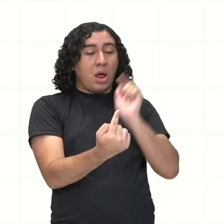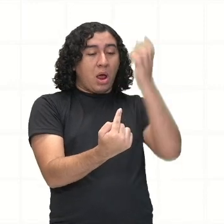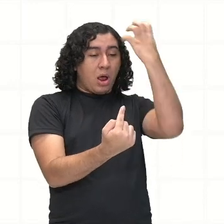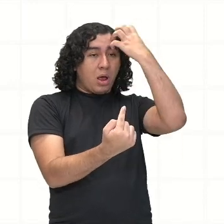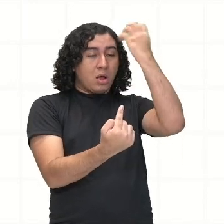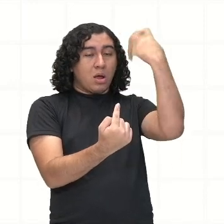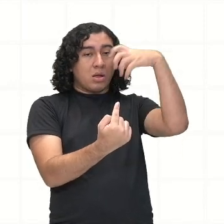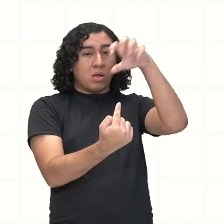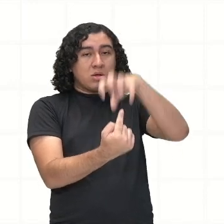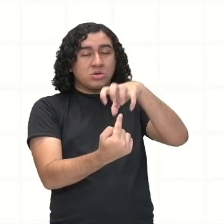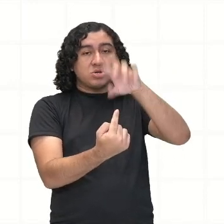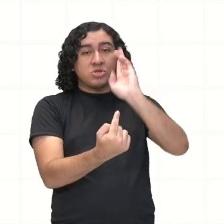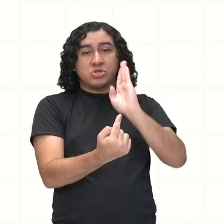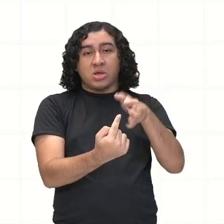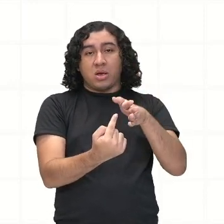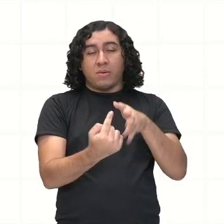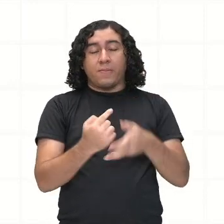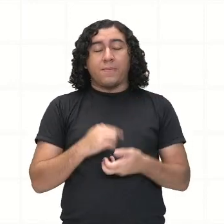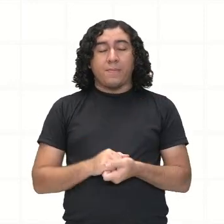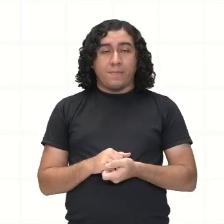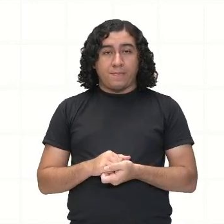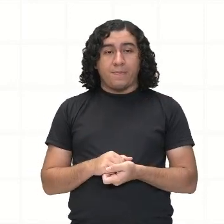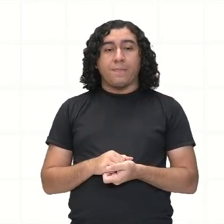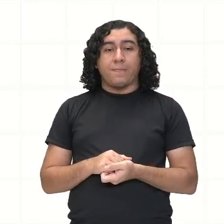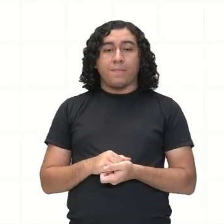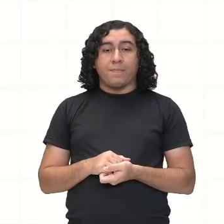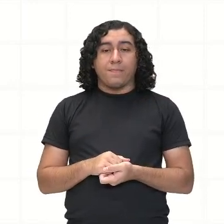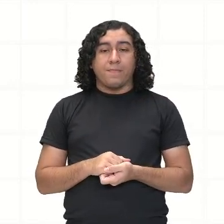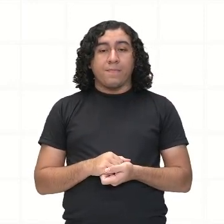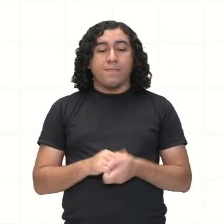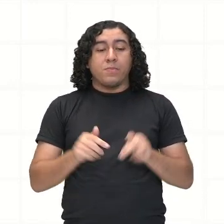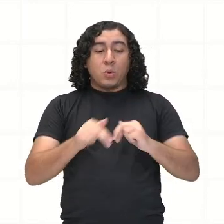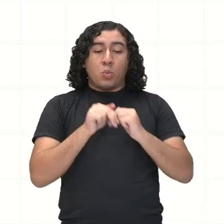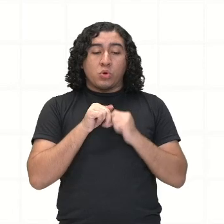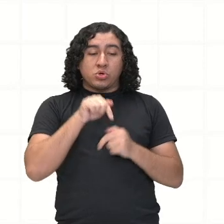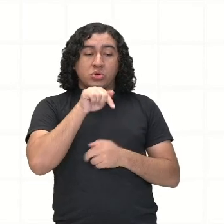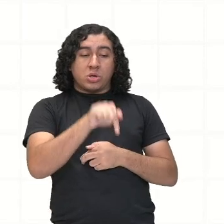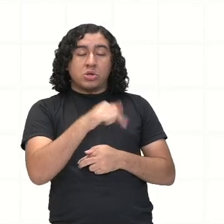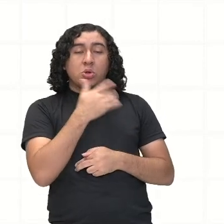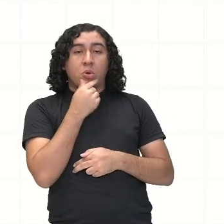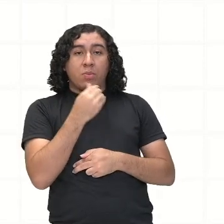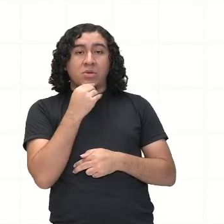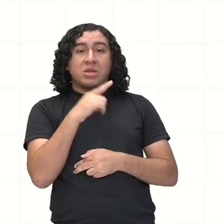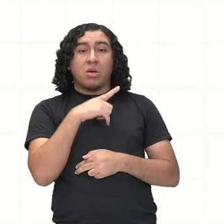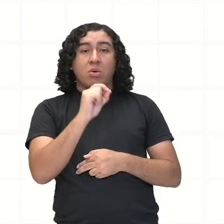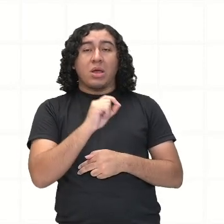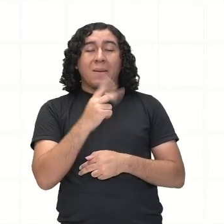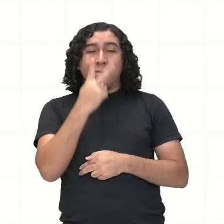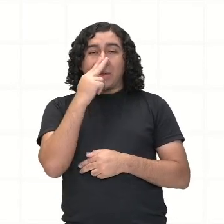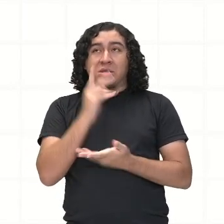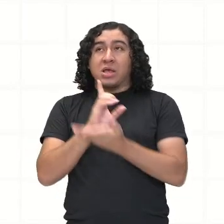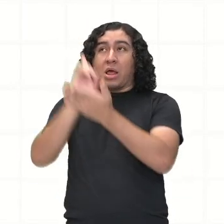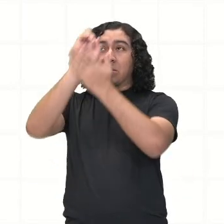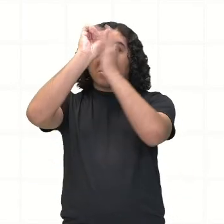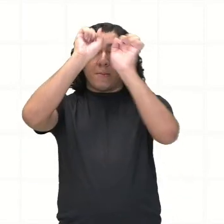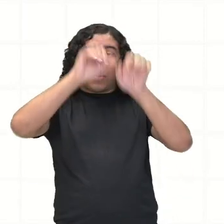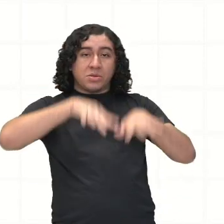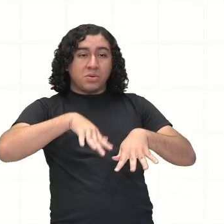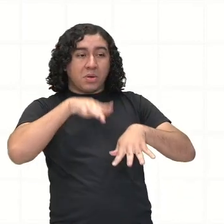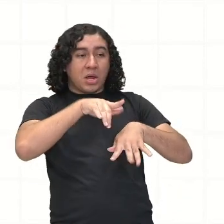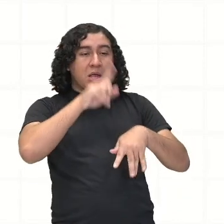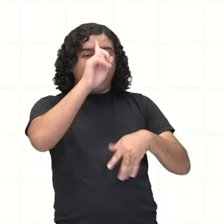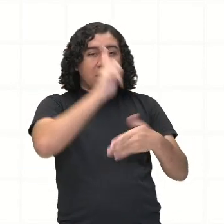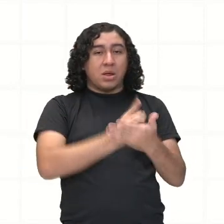assumir o governo. E por conta disso, ele tem ali a bênção divina para estar à frente de